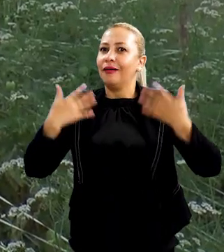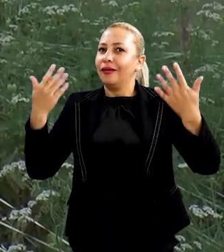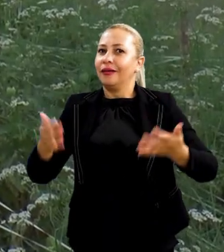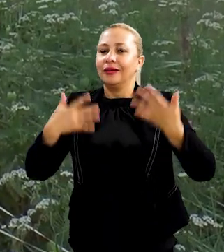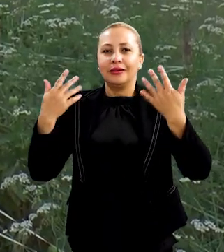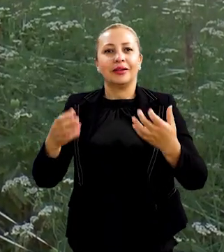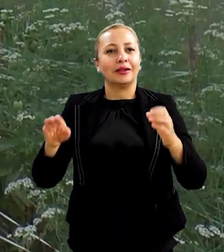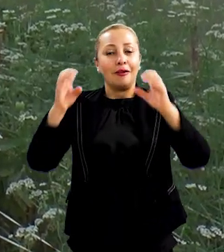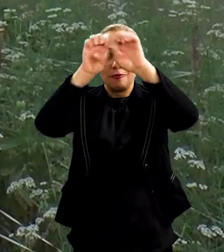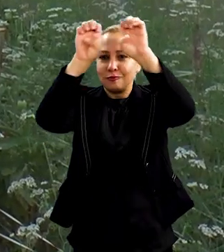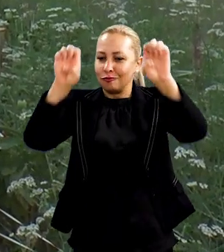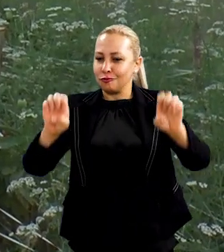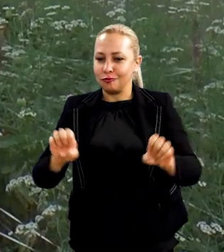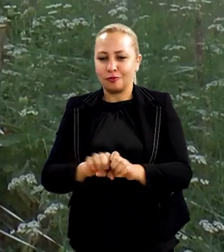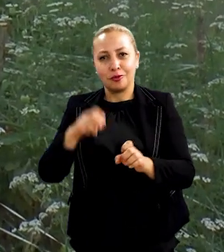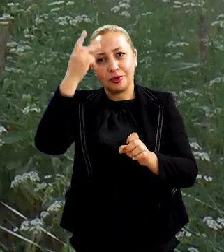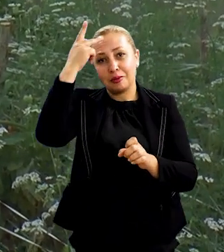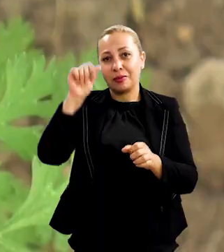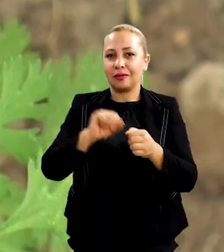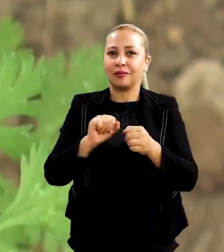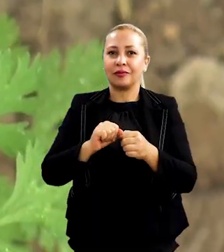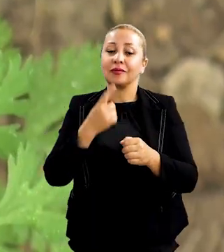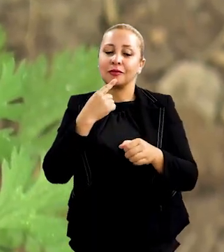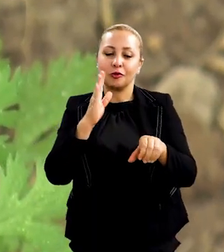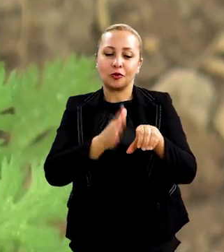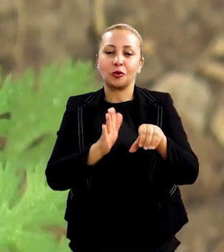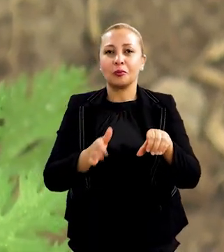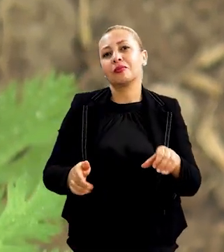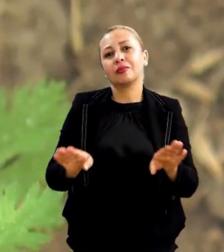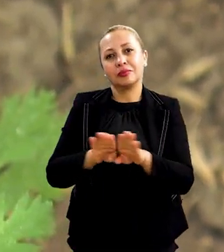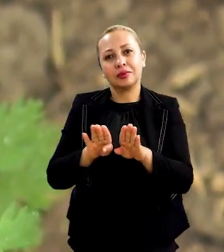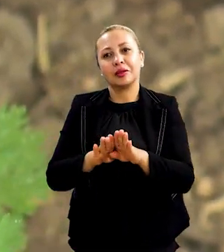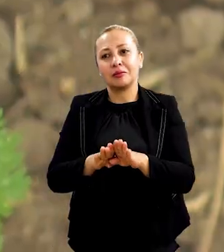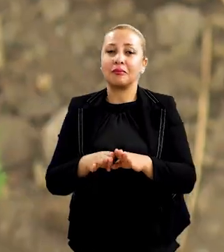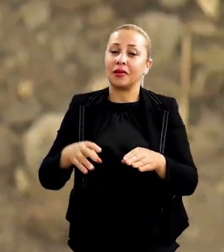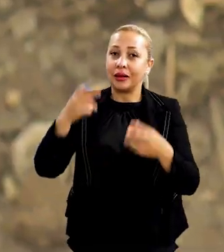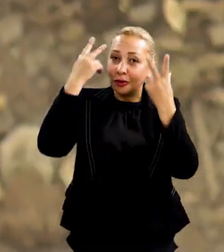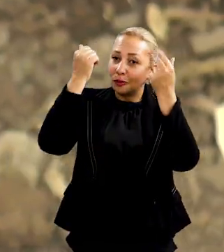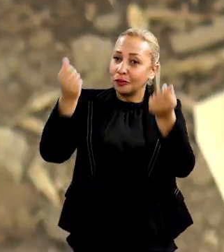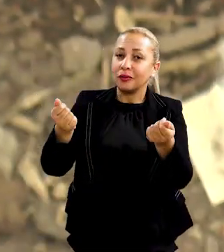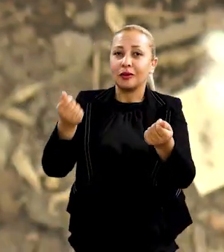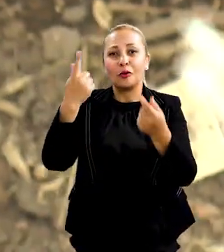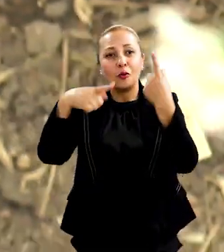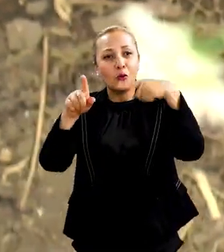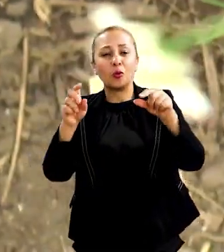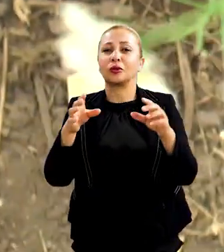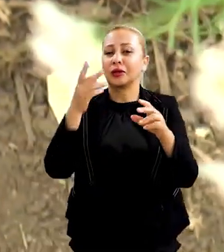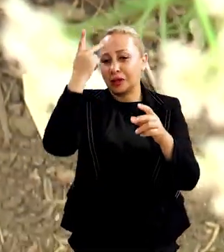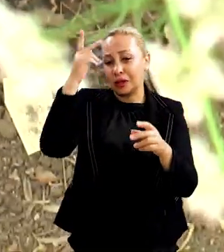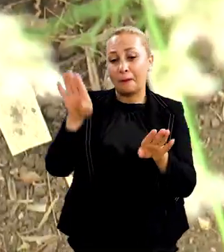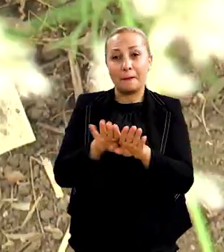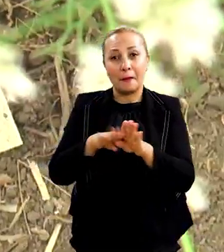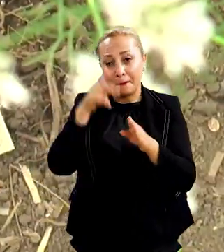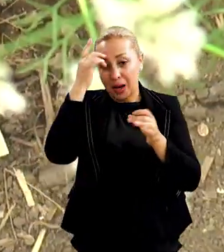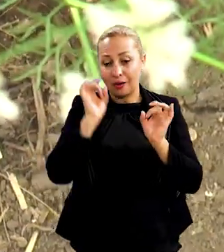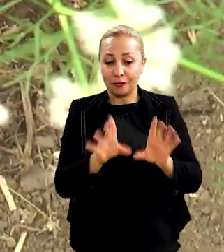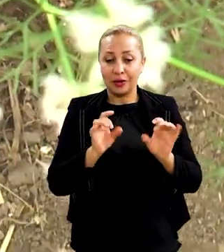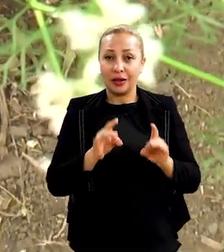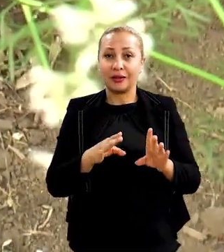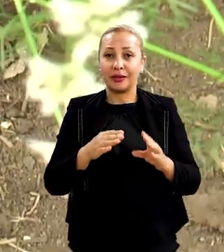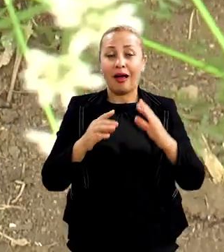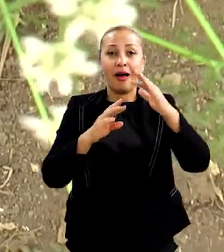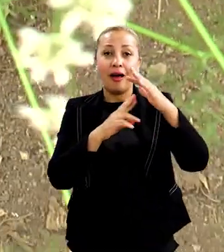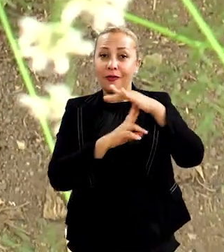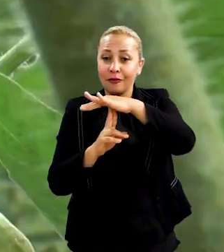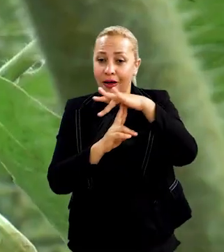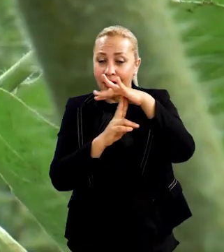uma estrutura para produzir tomate orgânico e outras culturas mais sensíveis para vender na feira, né? Ou para venda